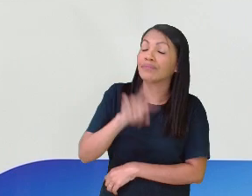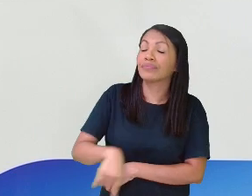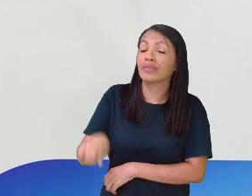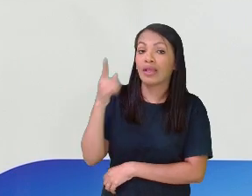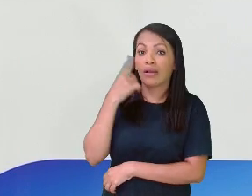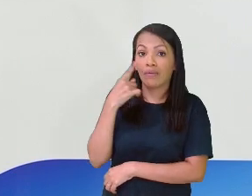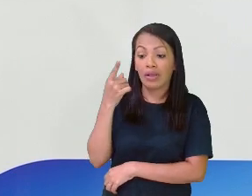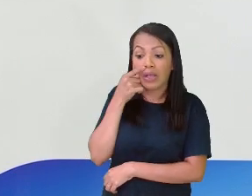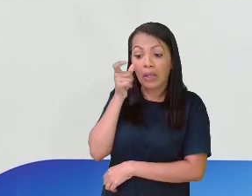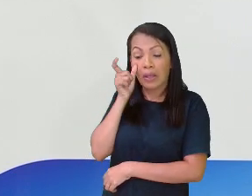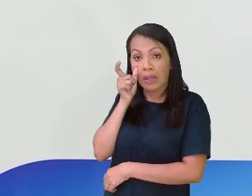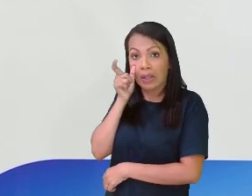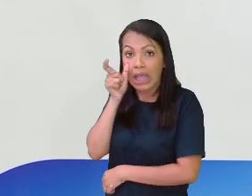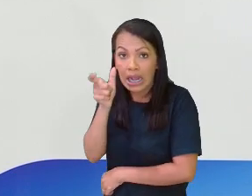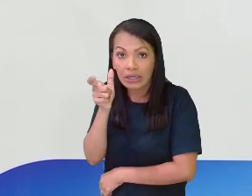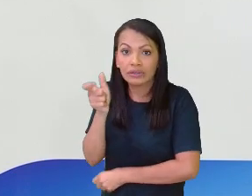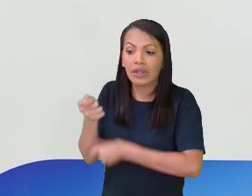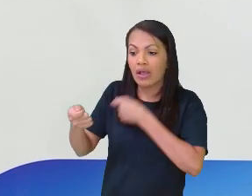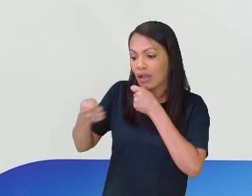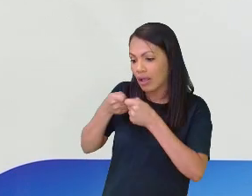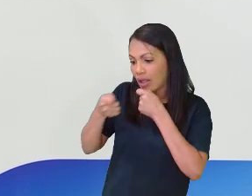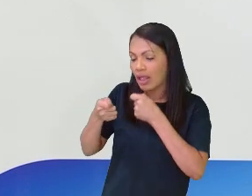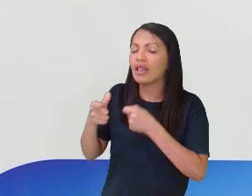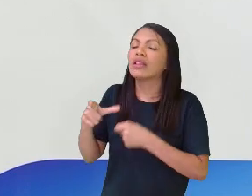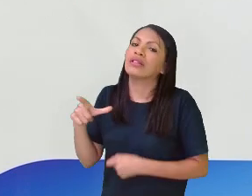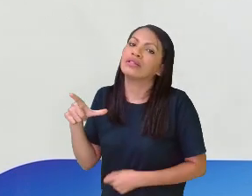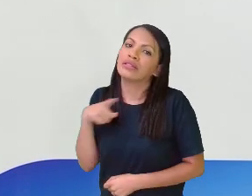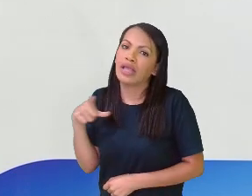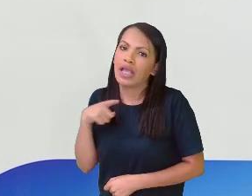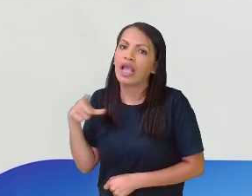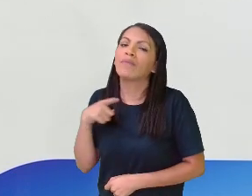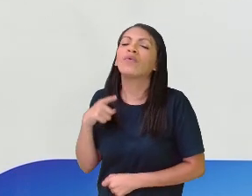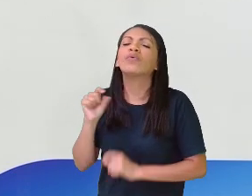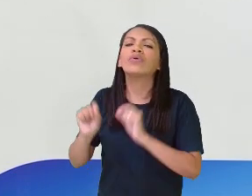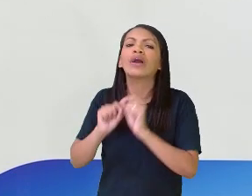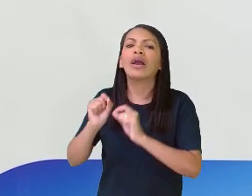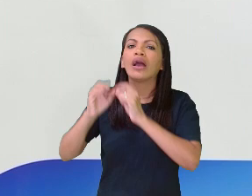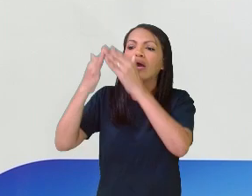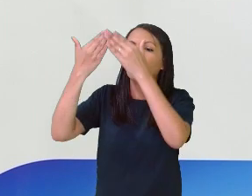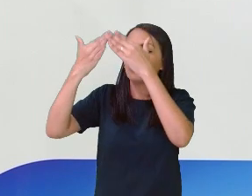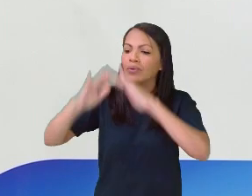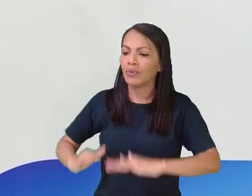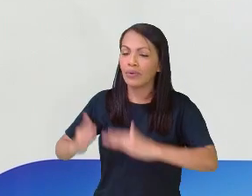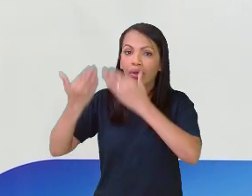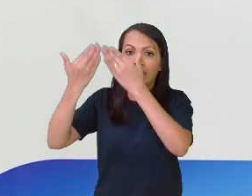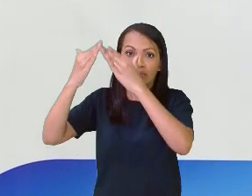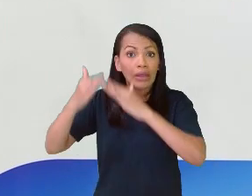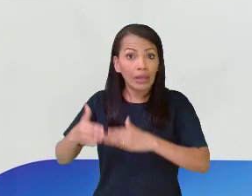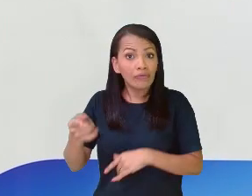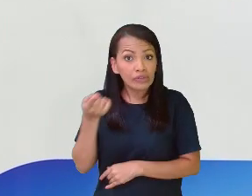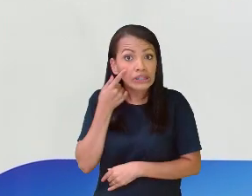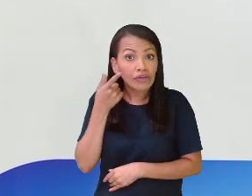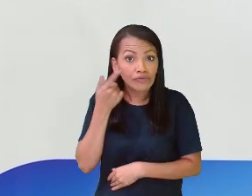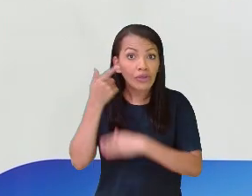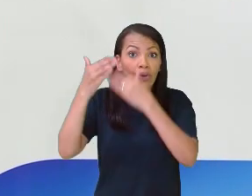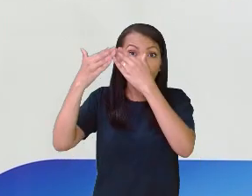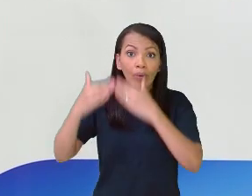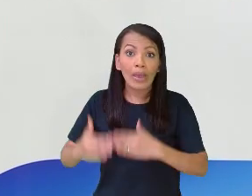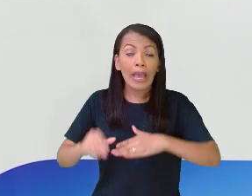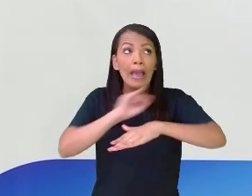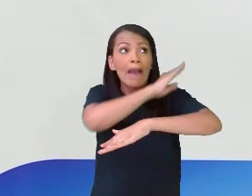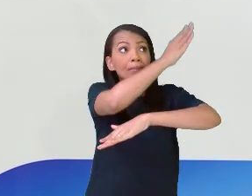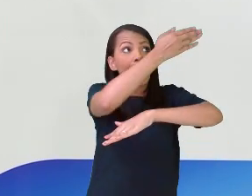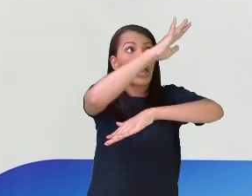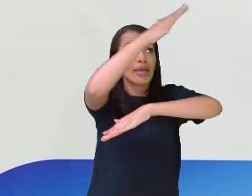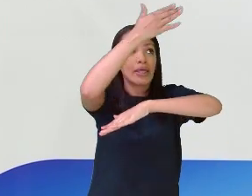bem, recentemente nós tivemos casos de desabamentos, né? E aí seria muito